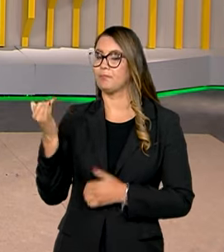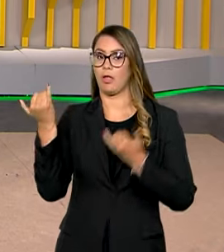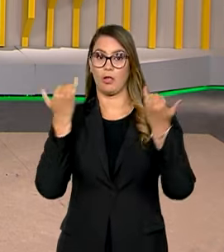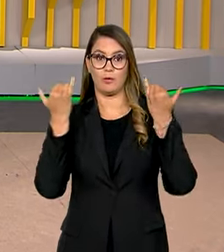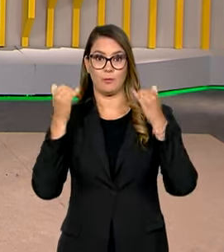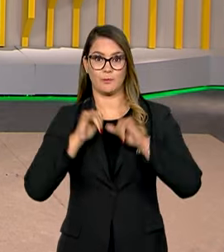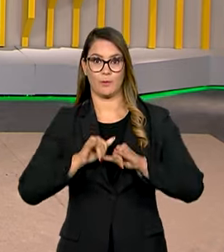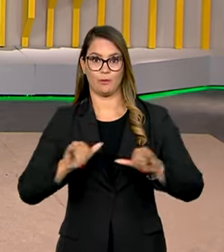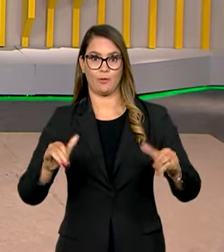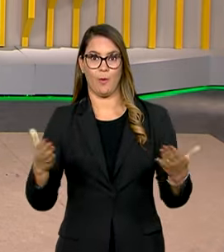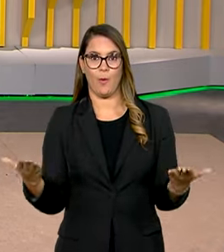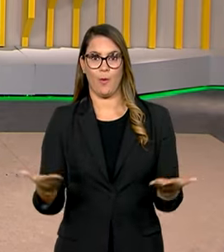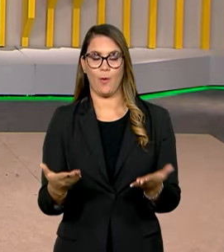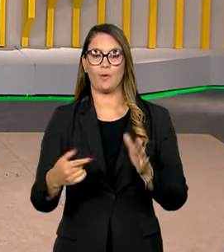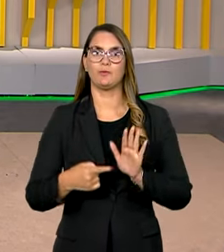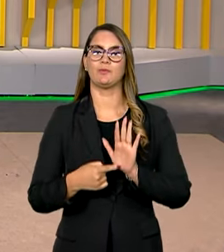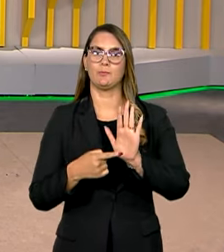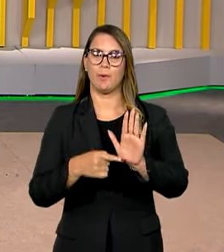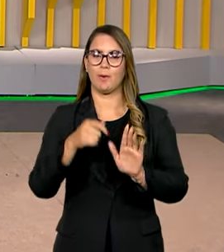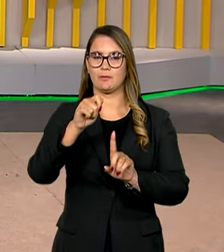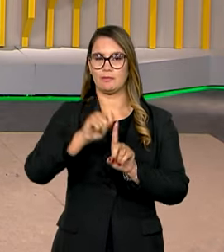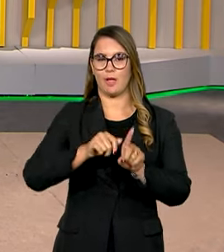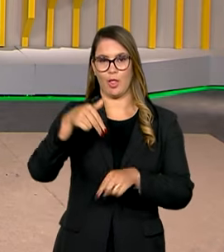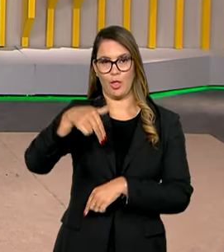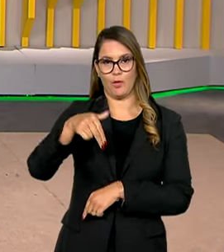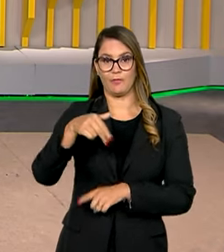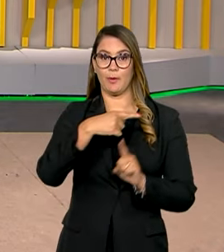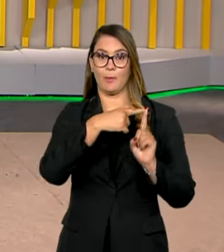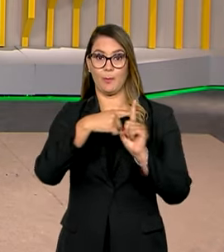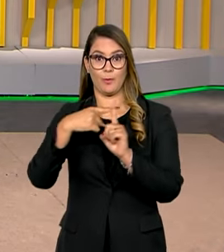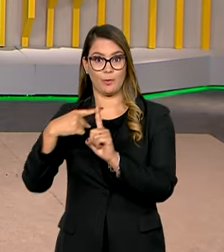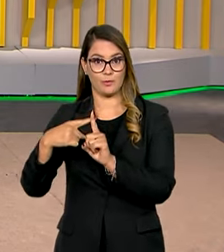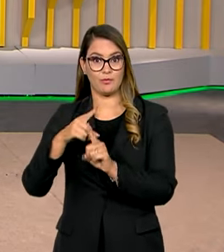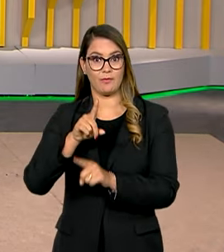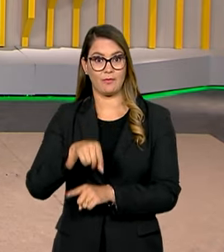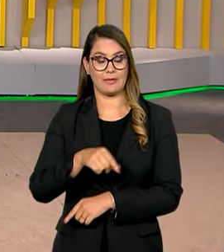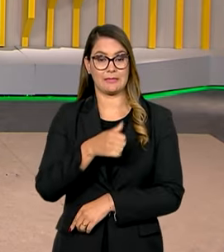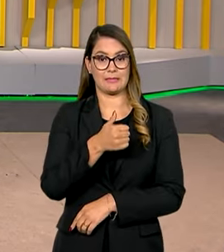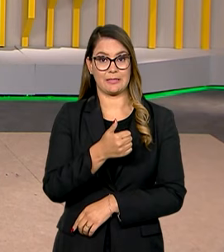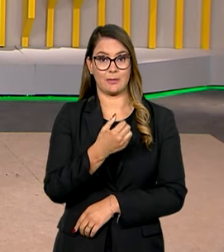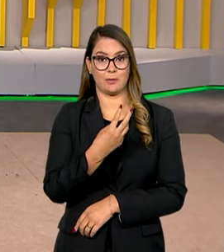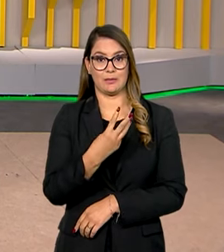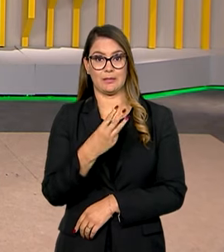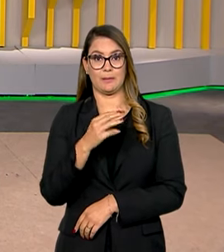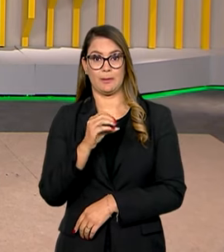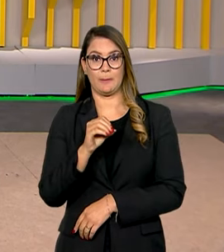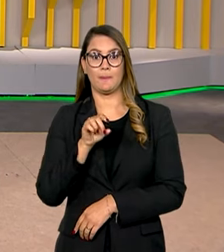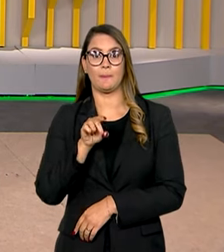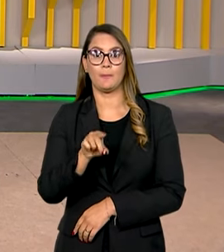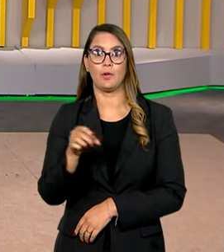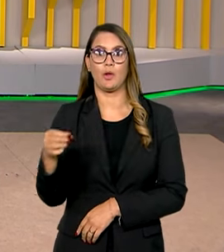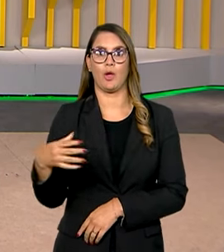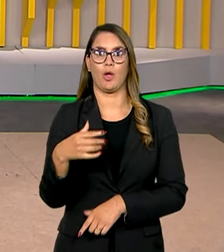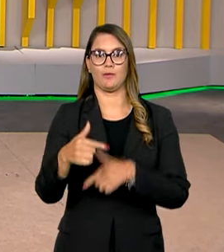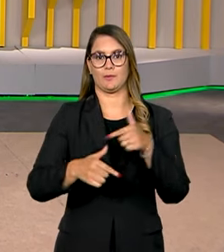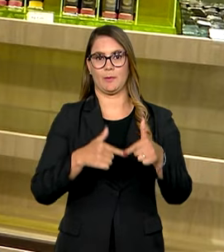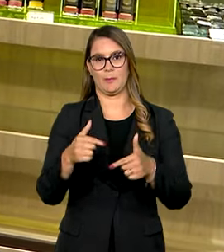divulgados hoje e mostram que em novembro o saldo positivo foi de 130 mil novos postos de